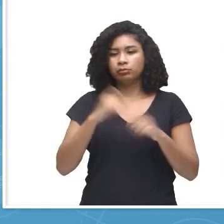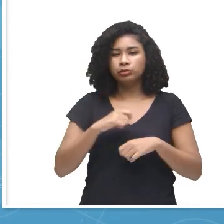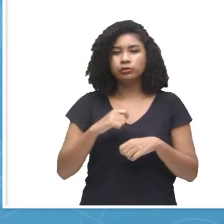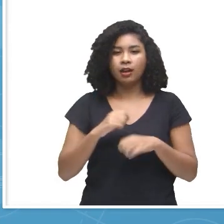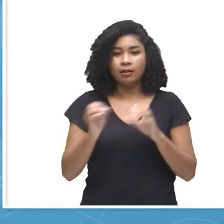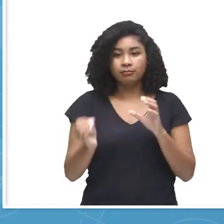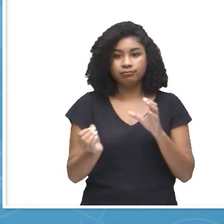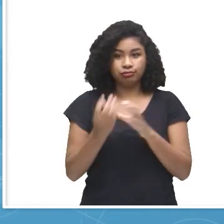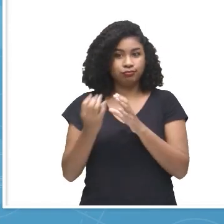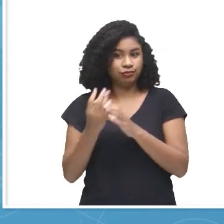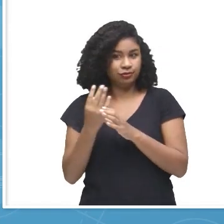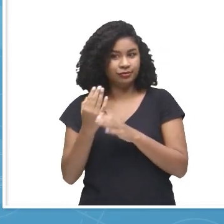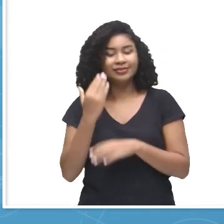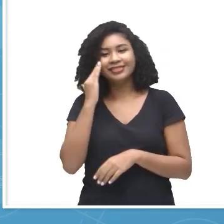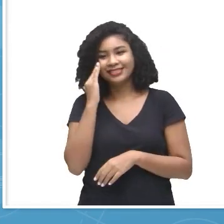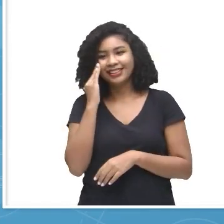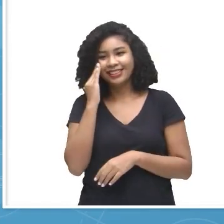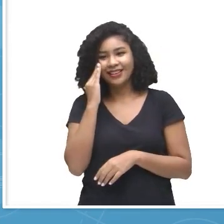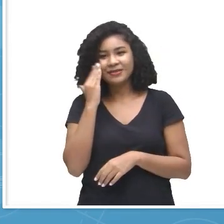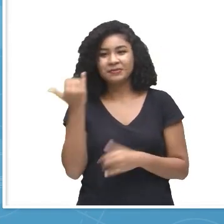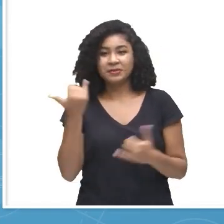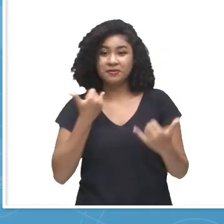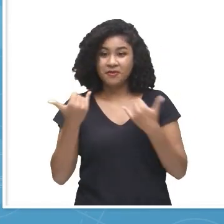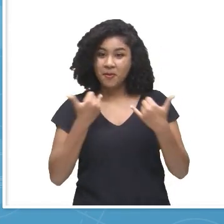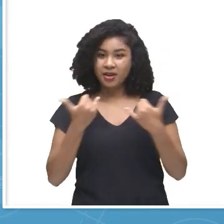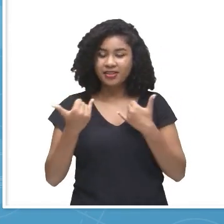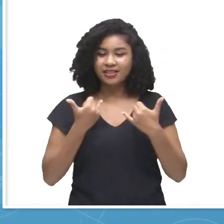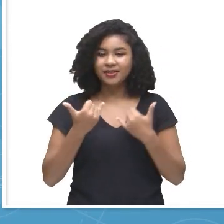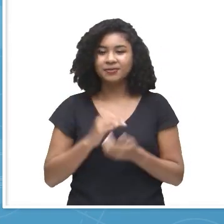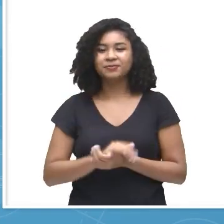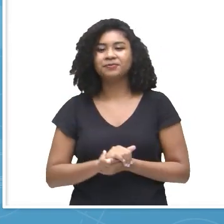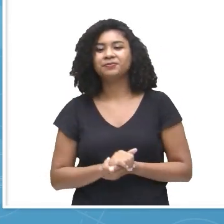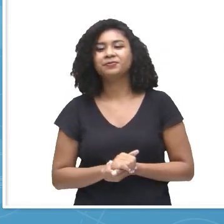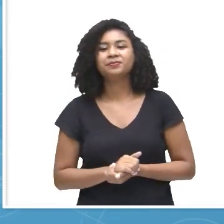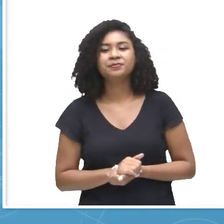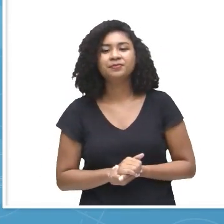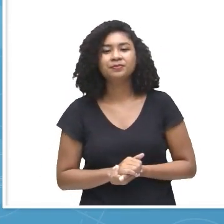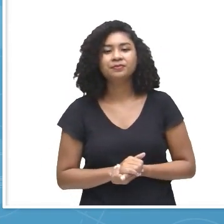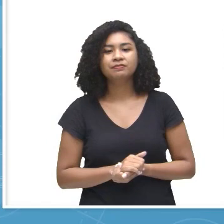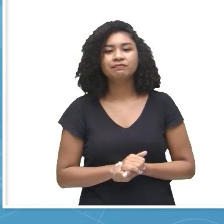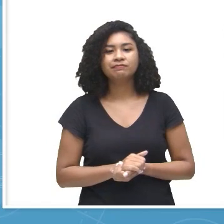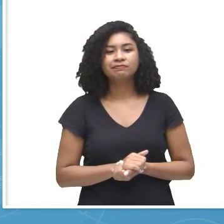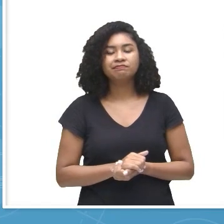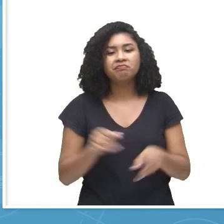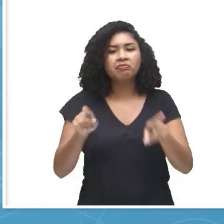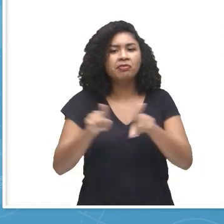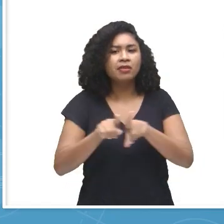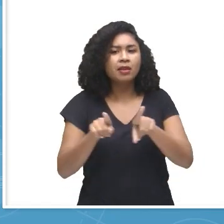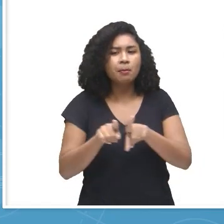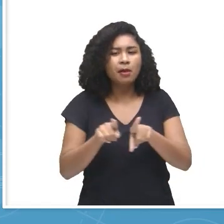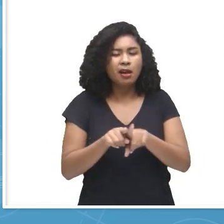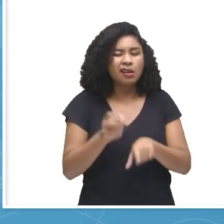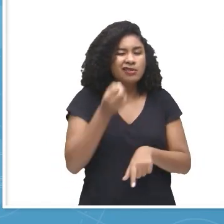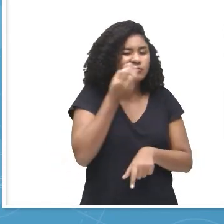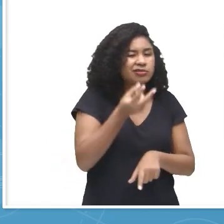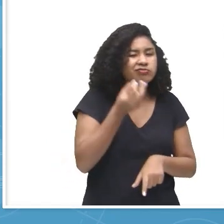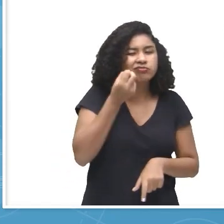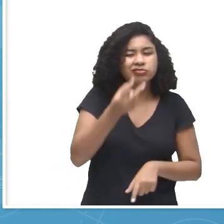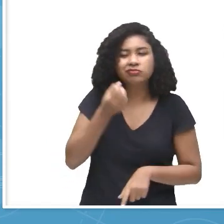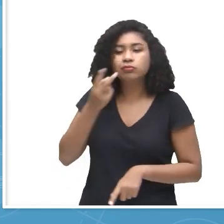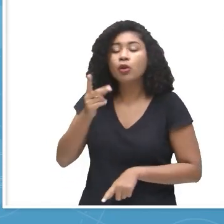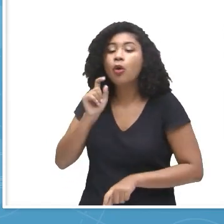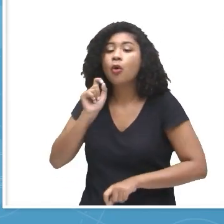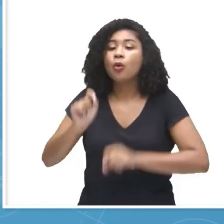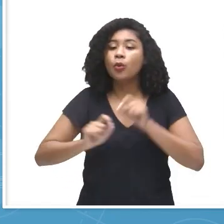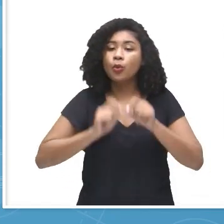para o local, para a página onde eu conseguiria adquirir esse produto. É comum a gente ver também mais em vídeos de infantis.